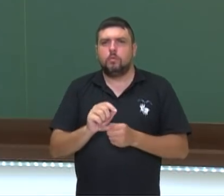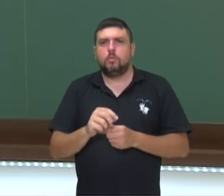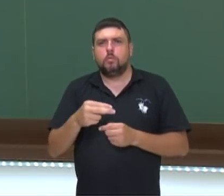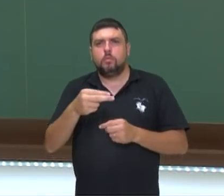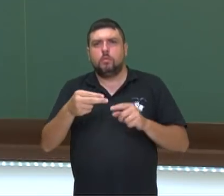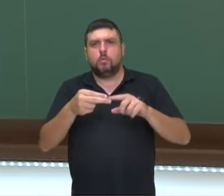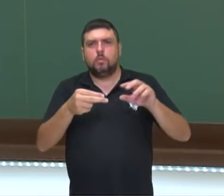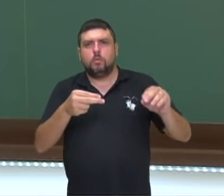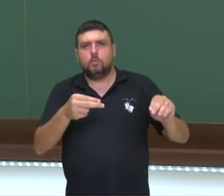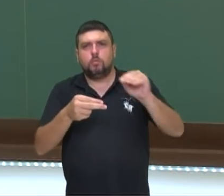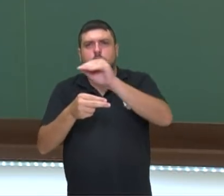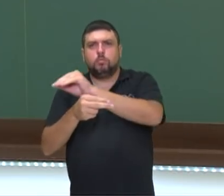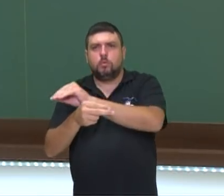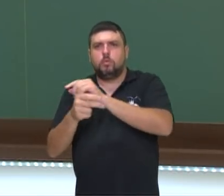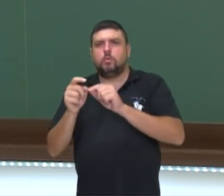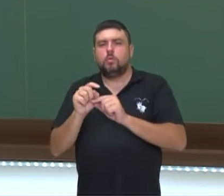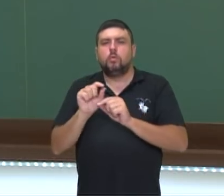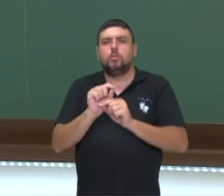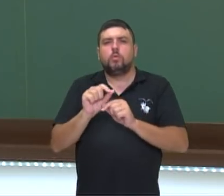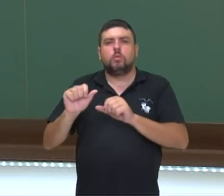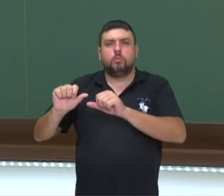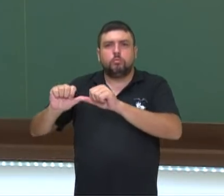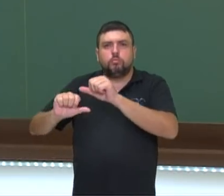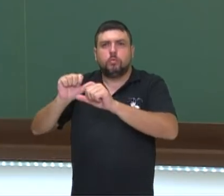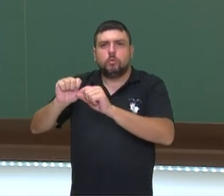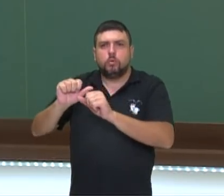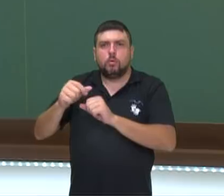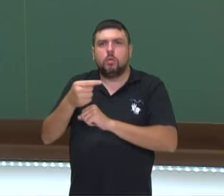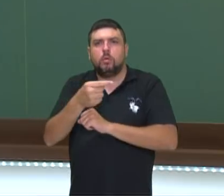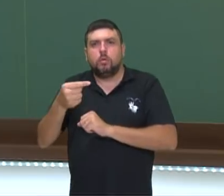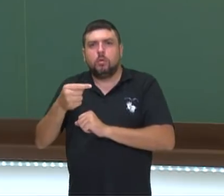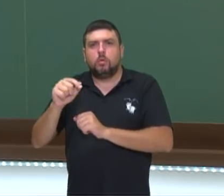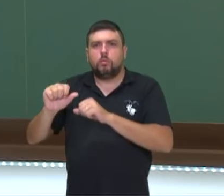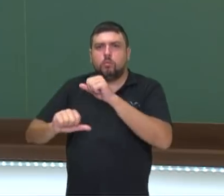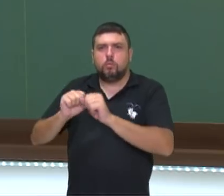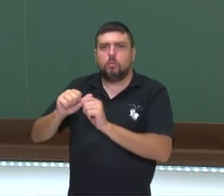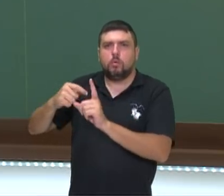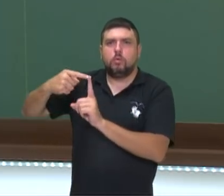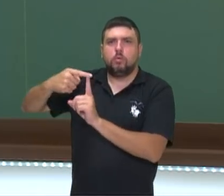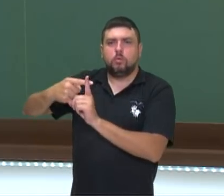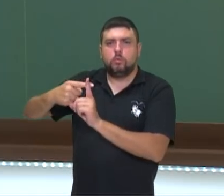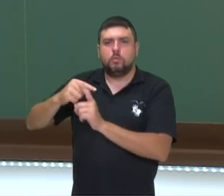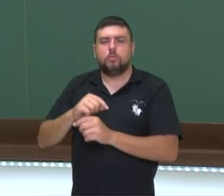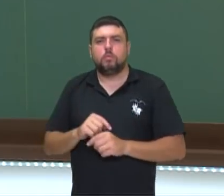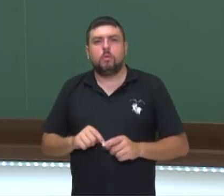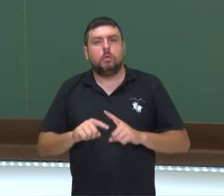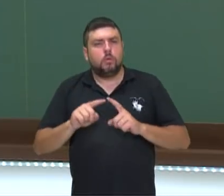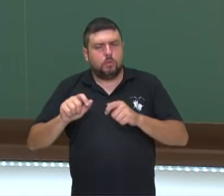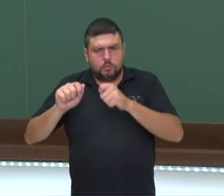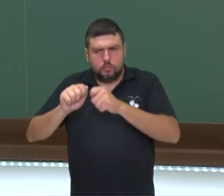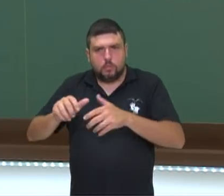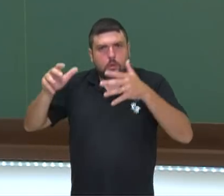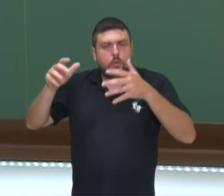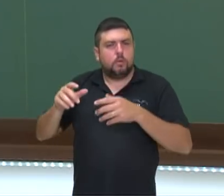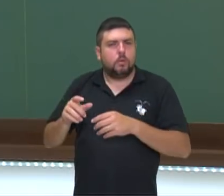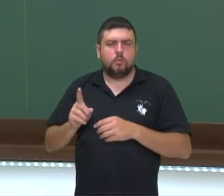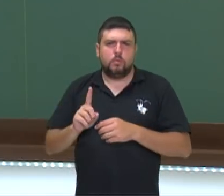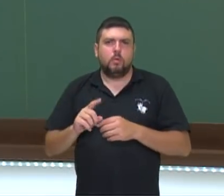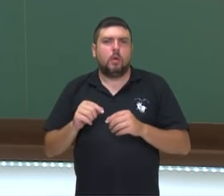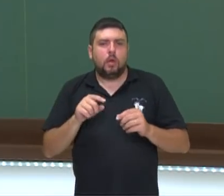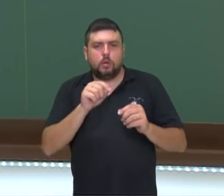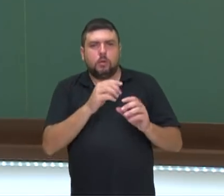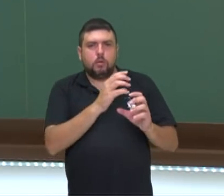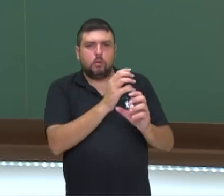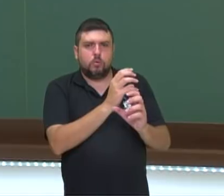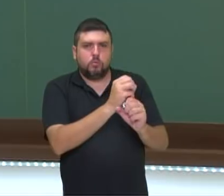com o sinal trocado. Mas a gente tem que entender que ele não desapareceu o valor, não é uma mágica. É uma soma ou uma